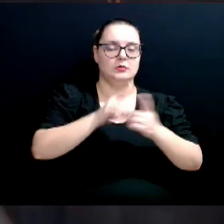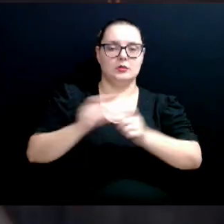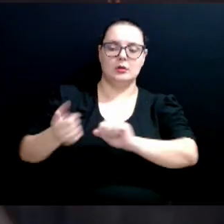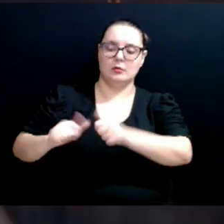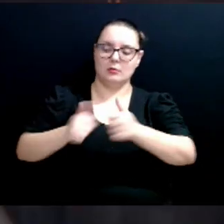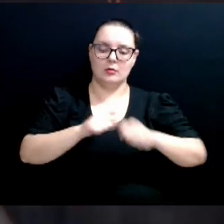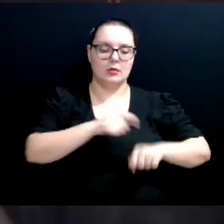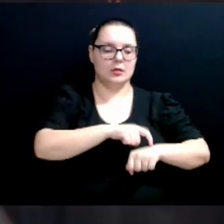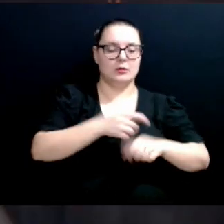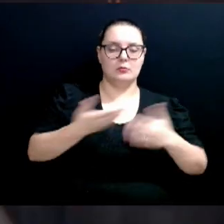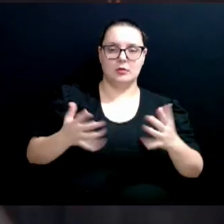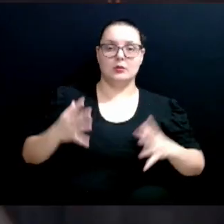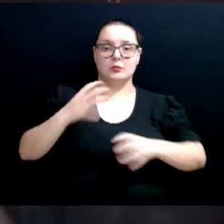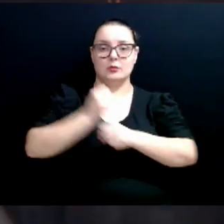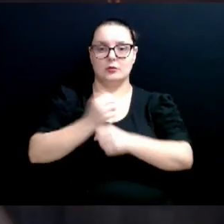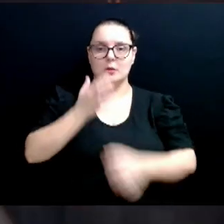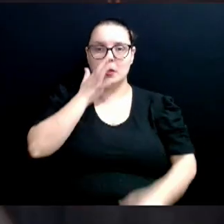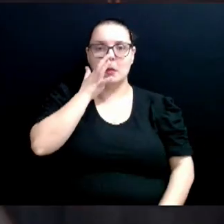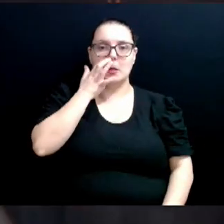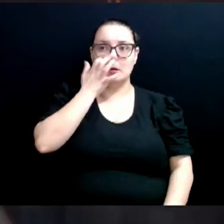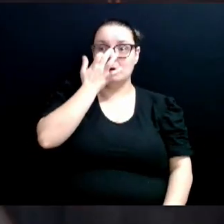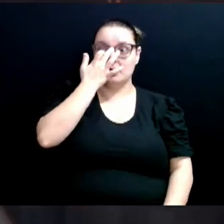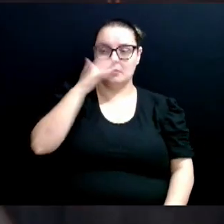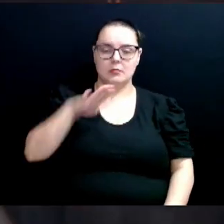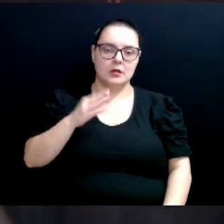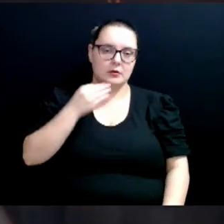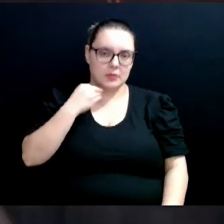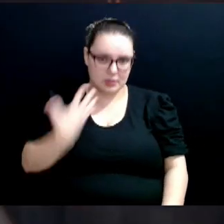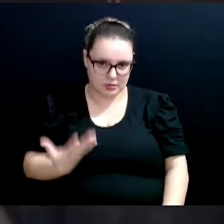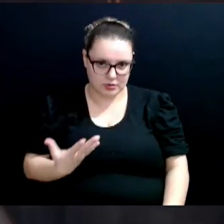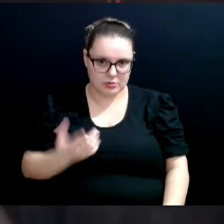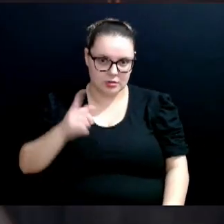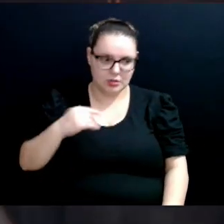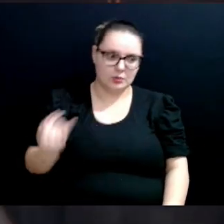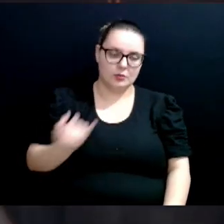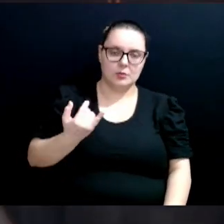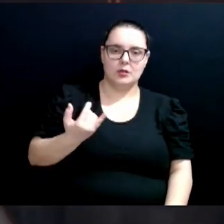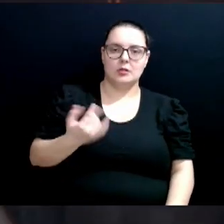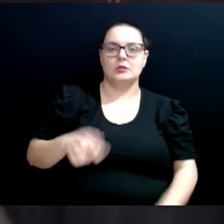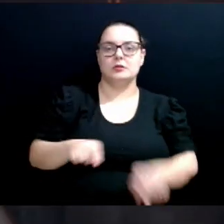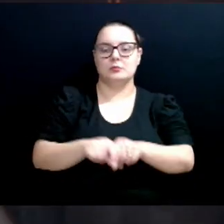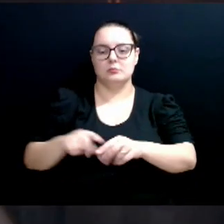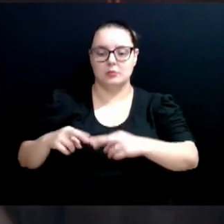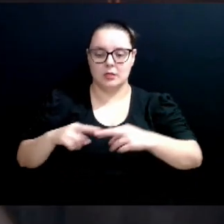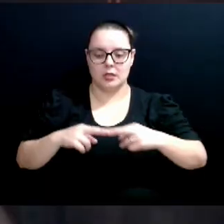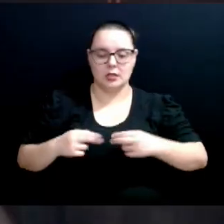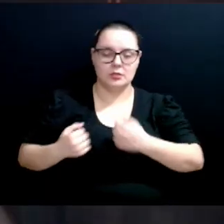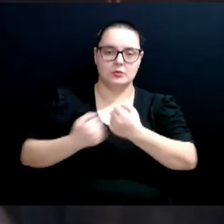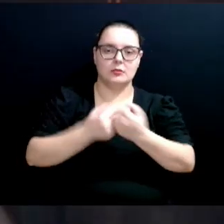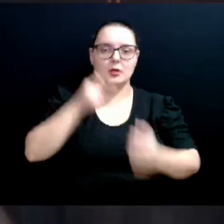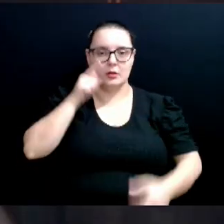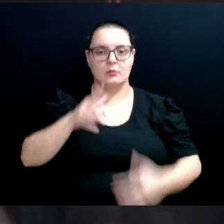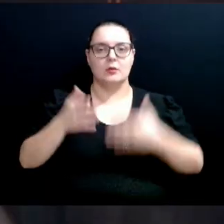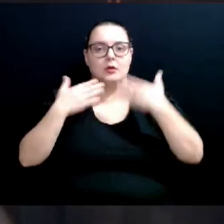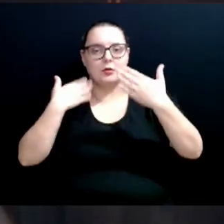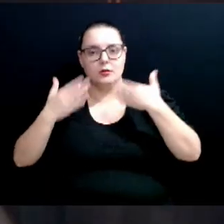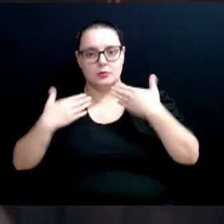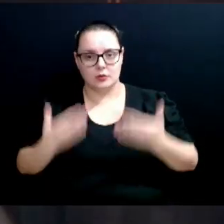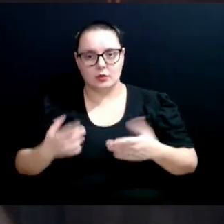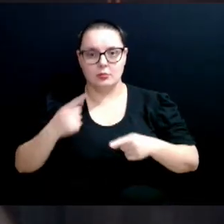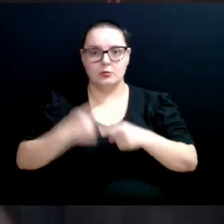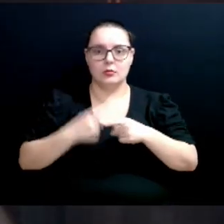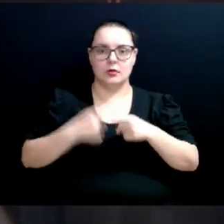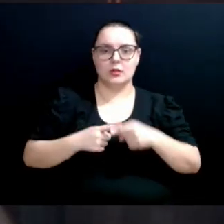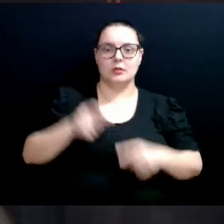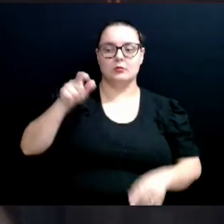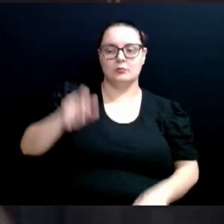né, ela já está mais fragilizada, é importante talvez que ela tenha uma rede de apoio para ela conseguir conversar, porque às vezes esse outro fora tem